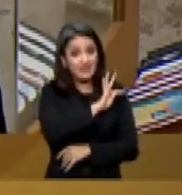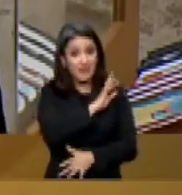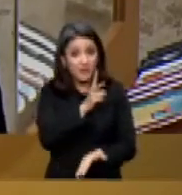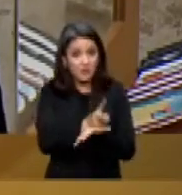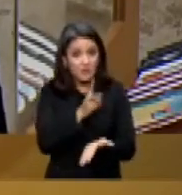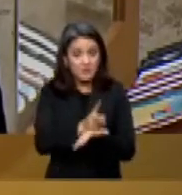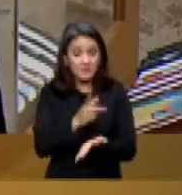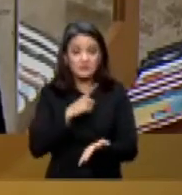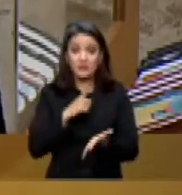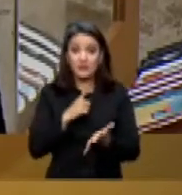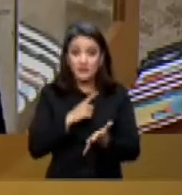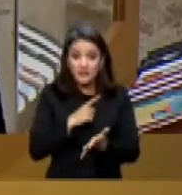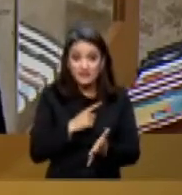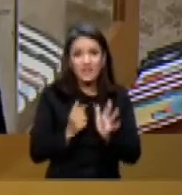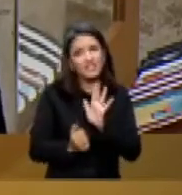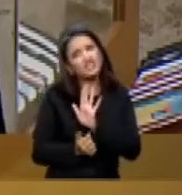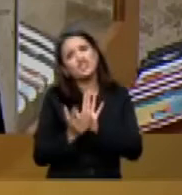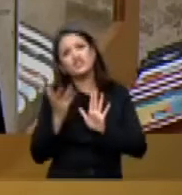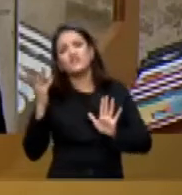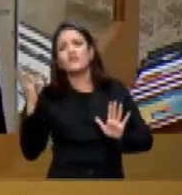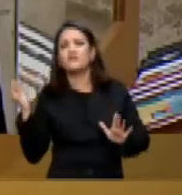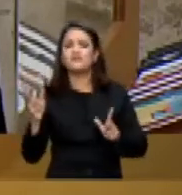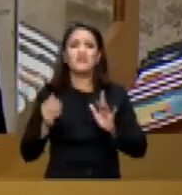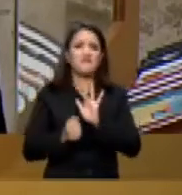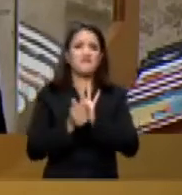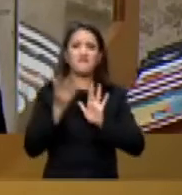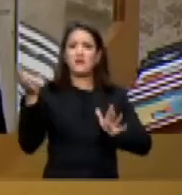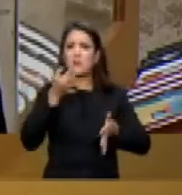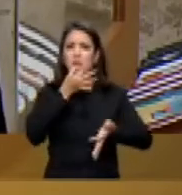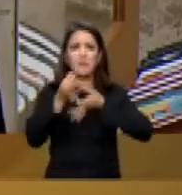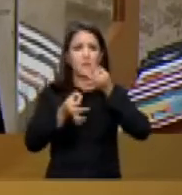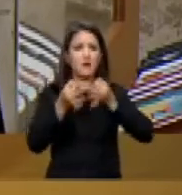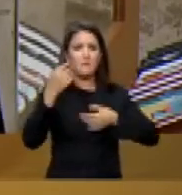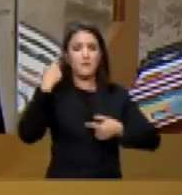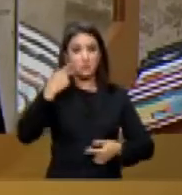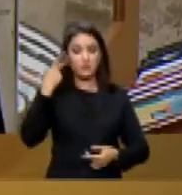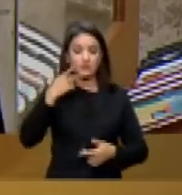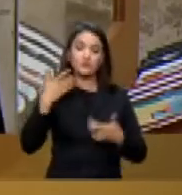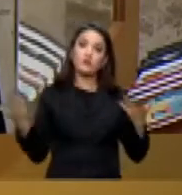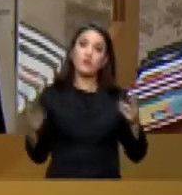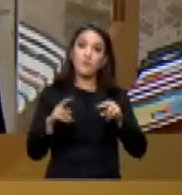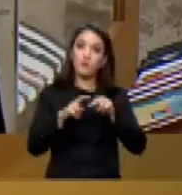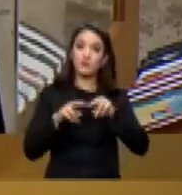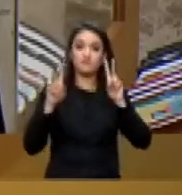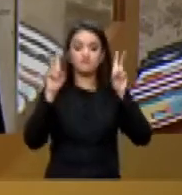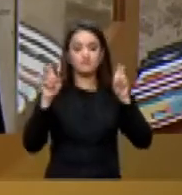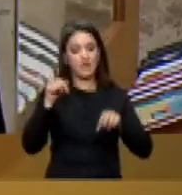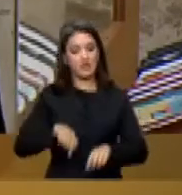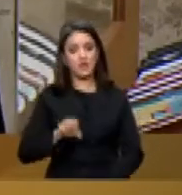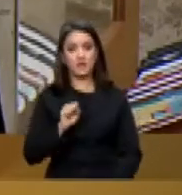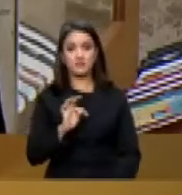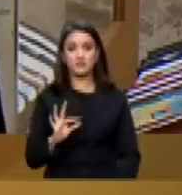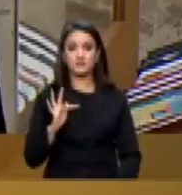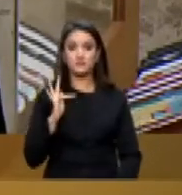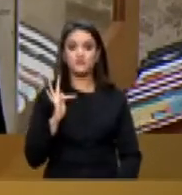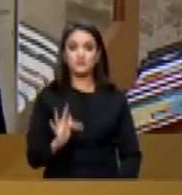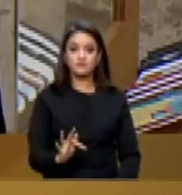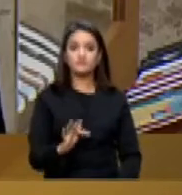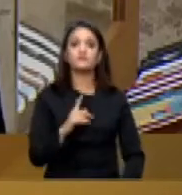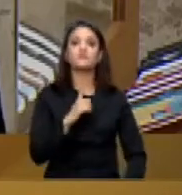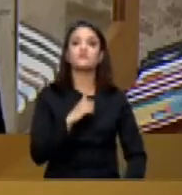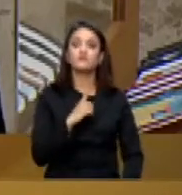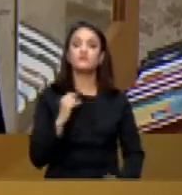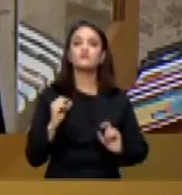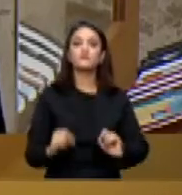comportam diferentes opções políticas. No enfrentamento de questões dessa natureza, esse egrégio Supremo Tribunal Federal tem tido